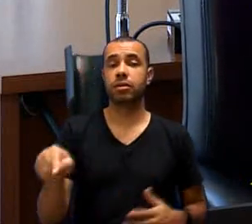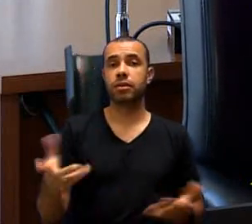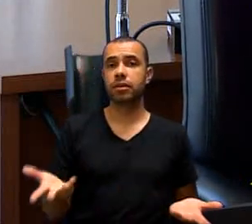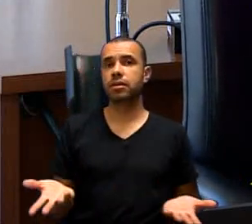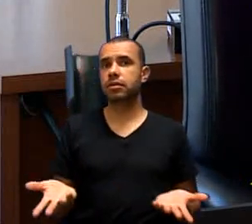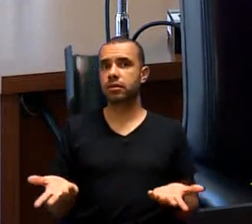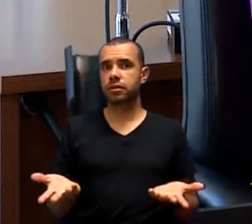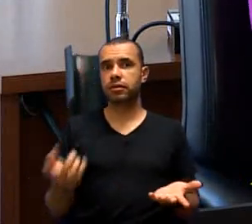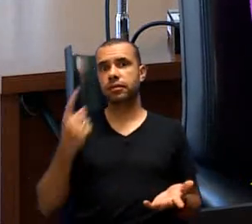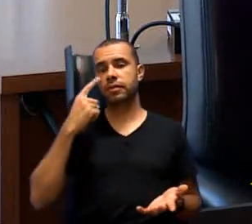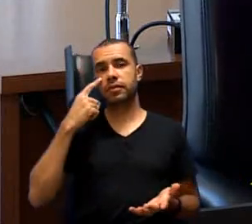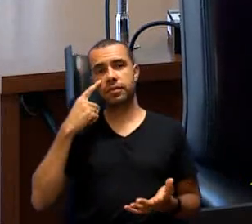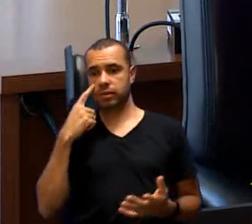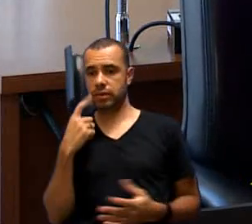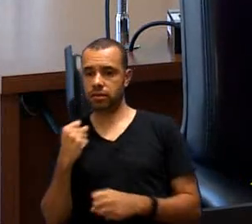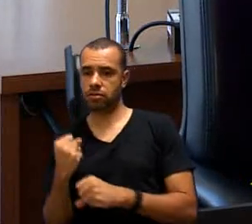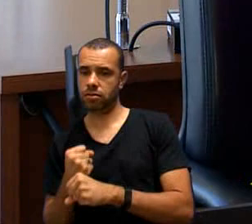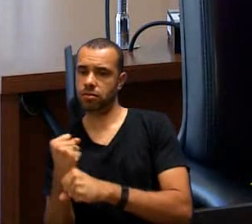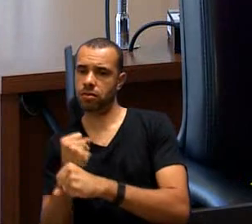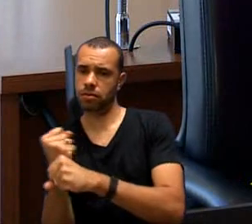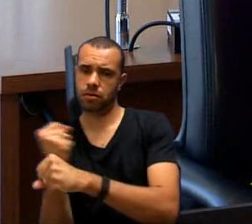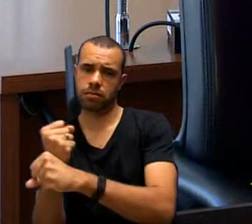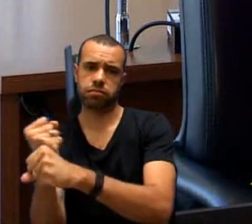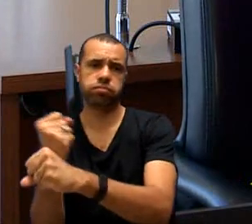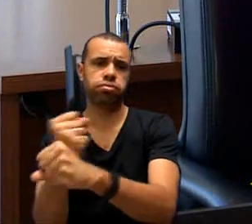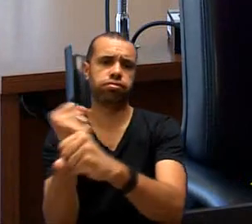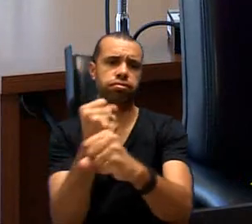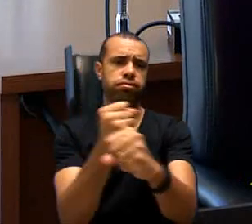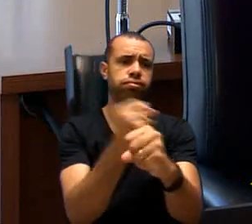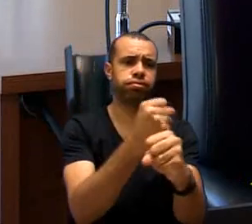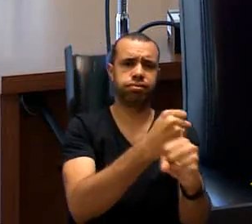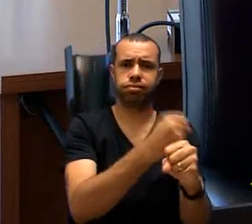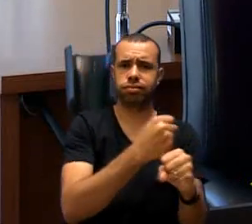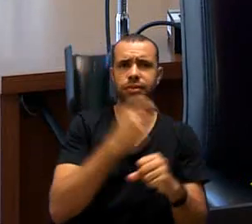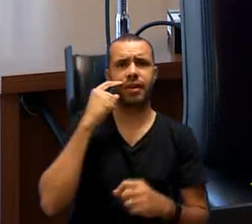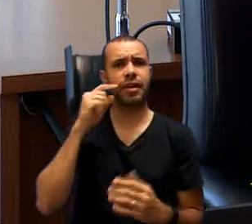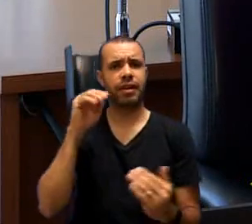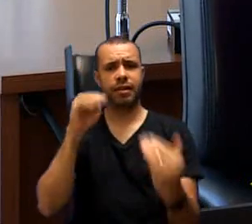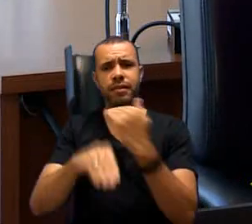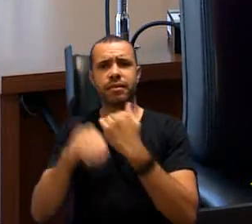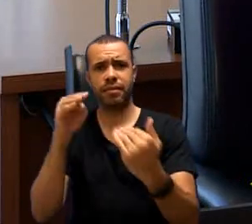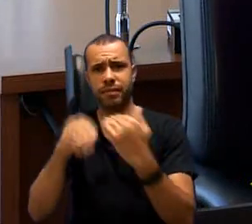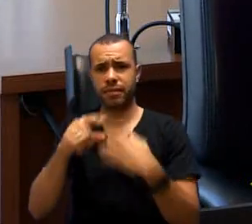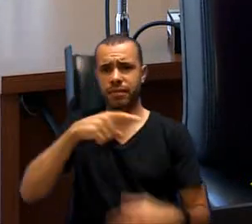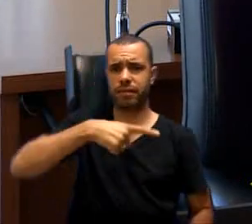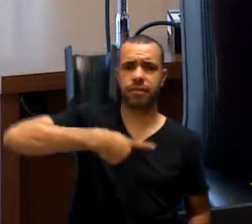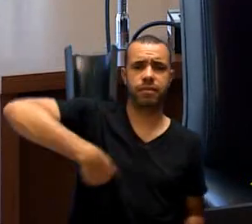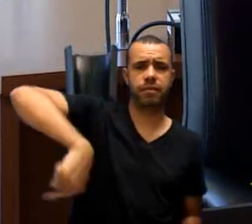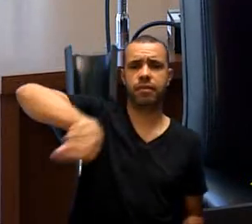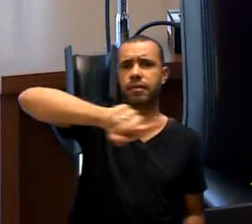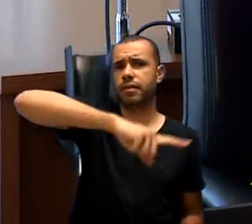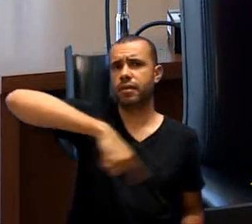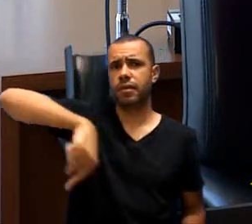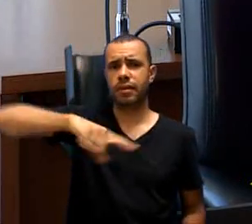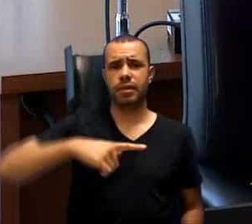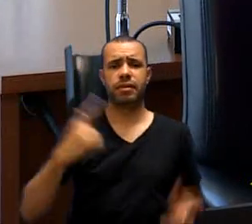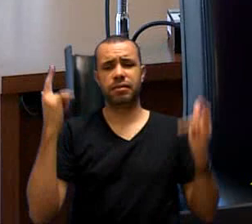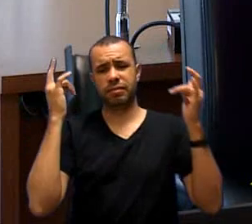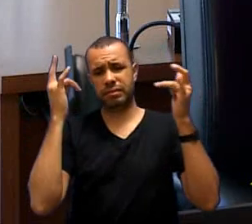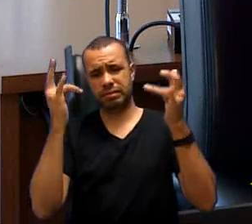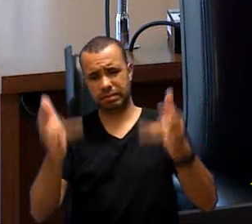uma obra em volta, uma obra de avenidas em volta do córrego de Itanguá, que continua